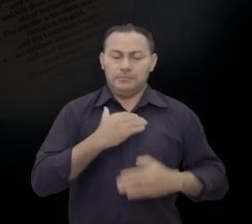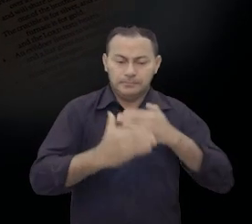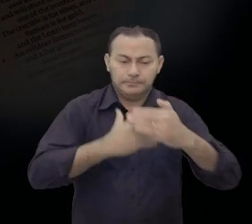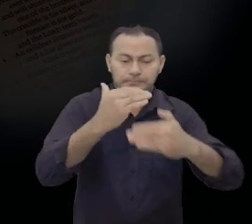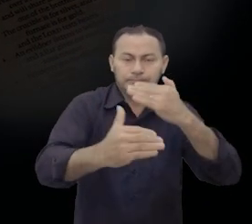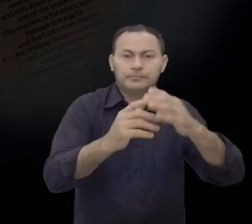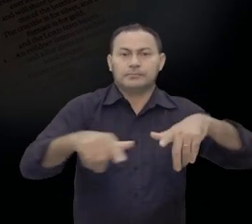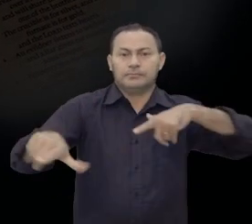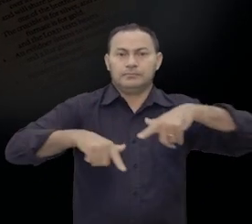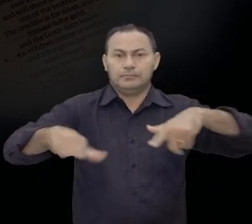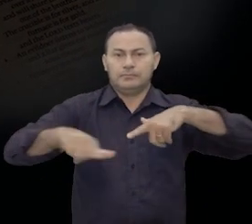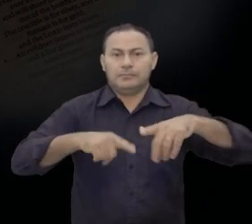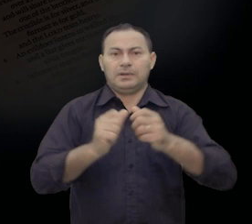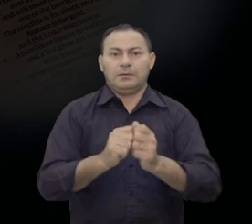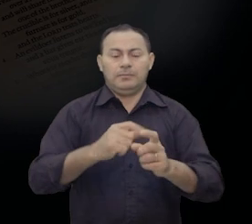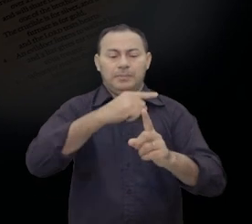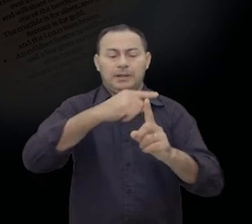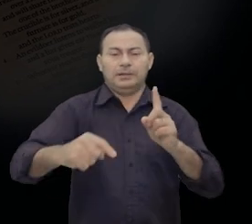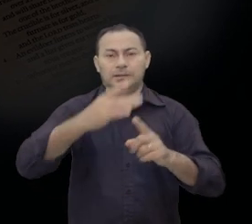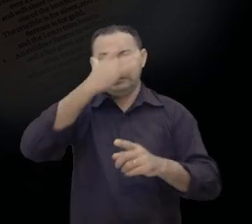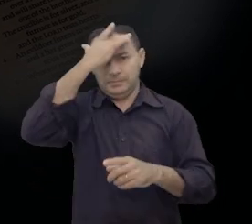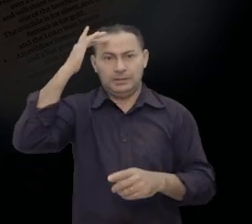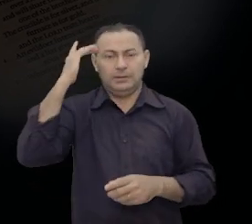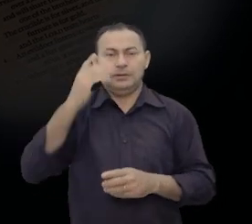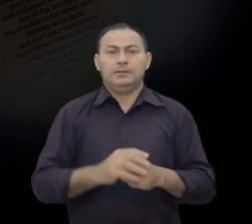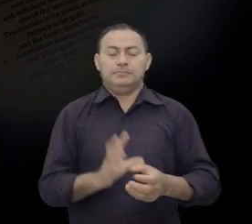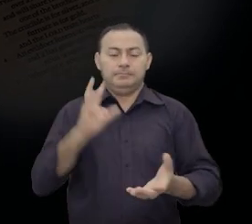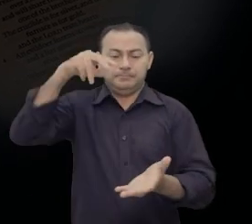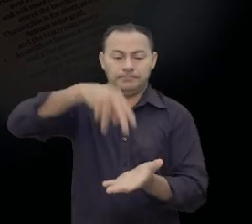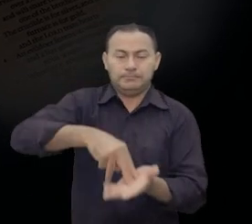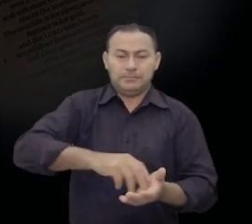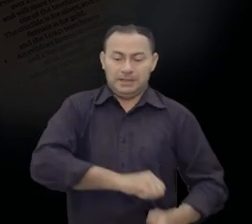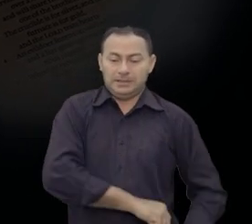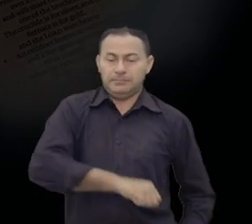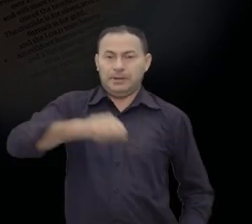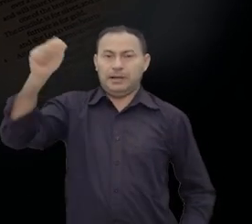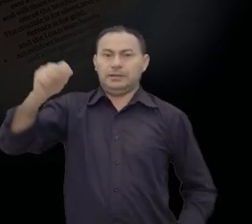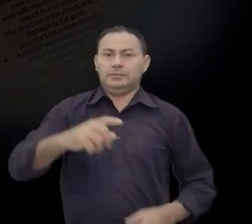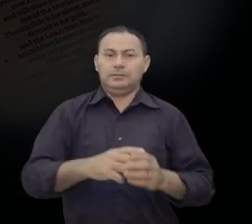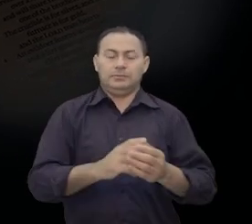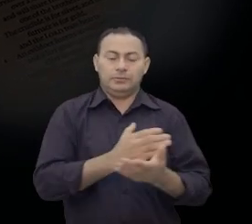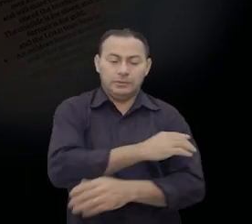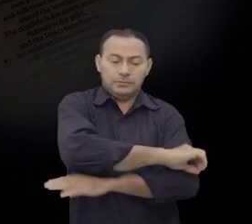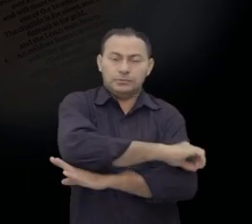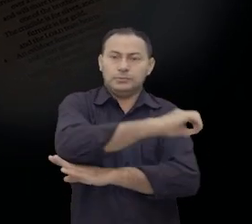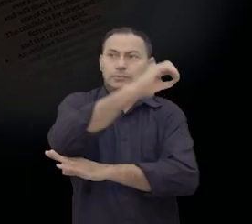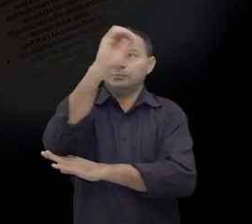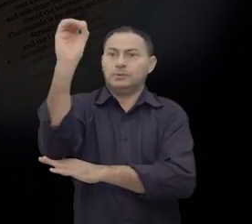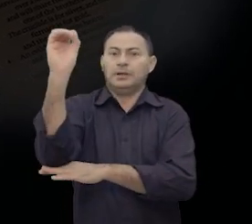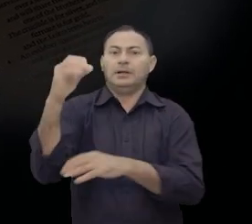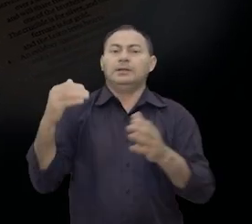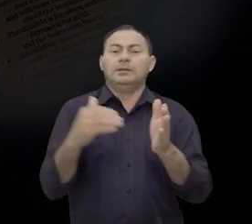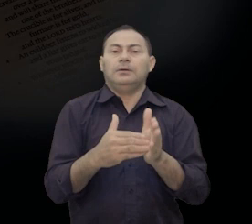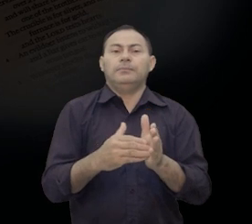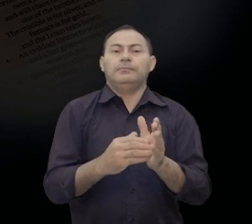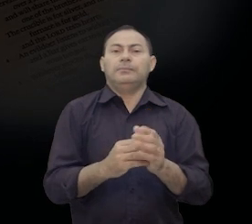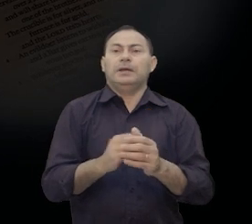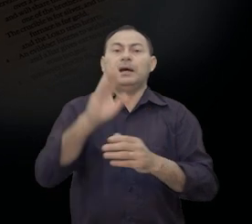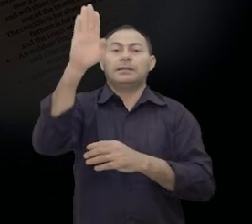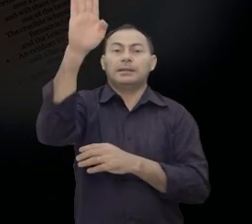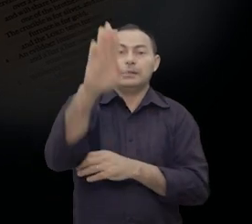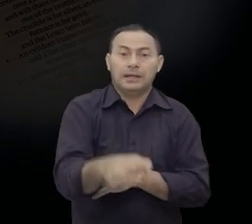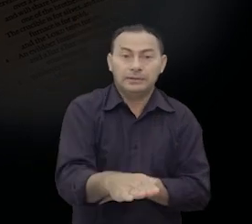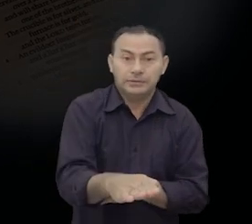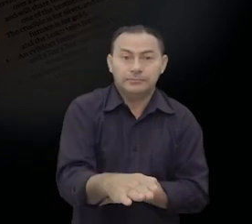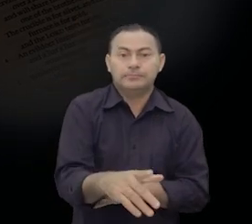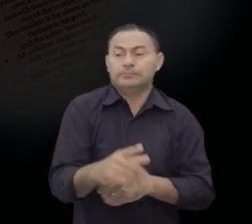maneira, prosseguíamos o trabalho com metade dos homens empunhando espadas desde o raiar da alvorada até o